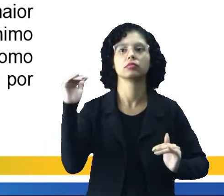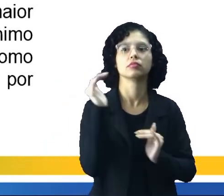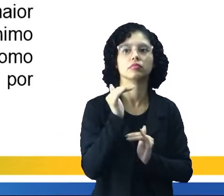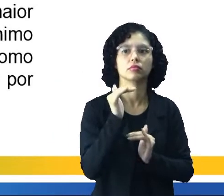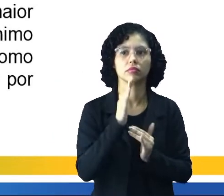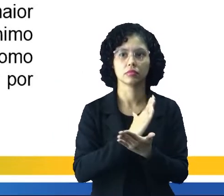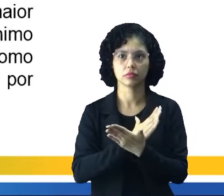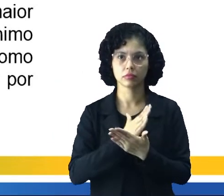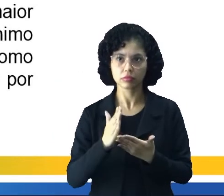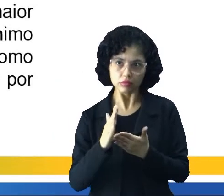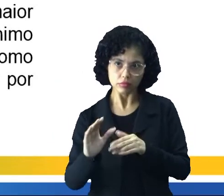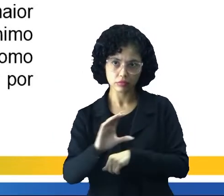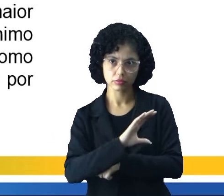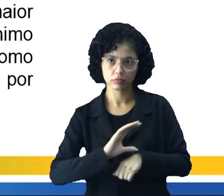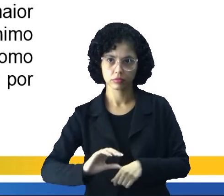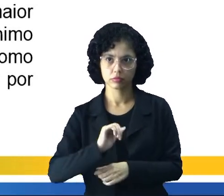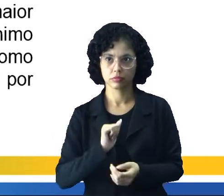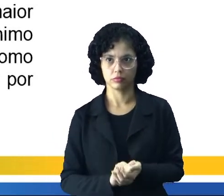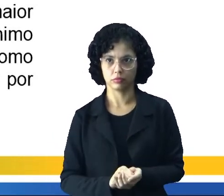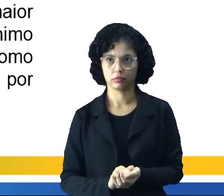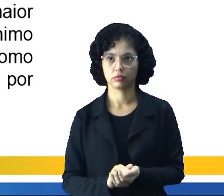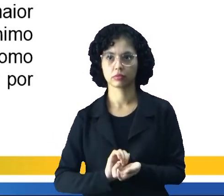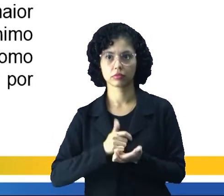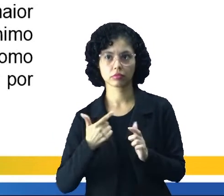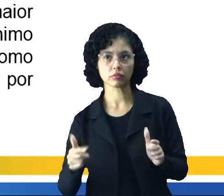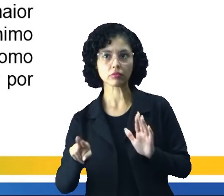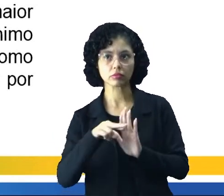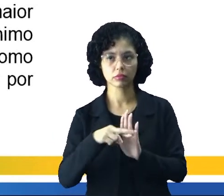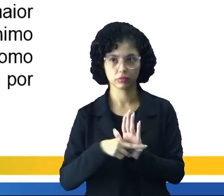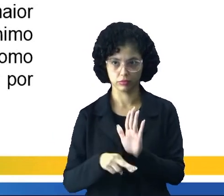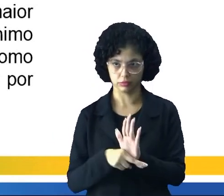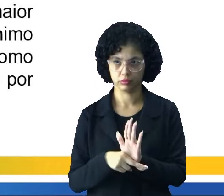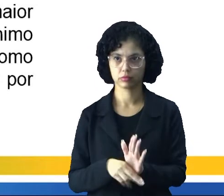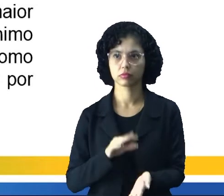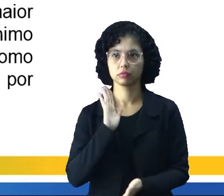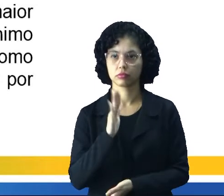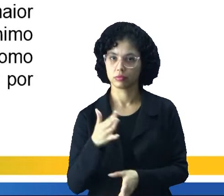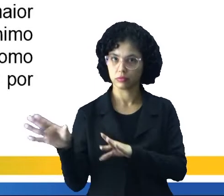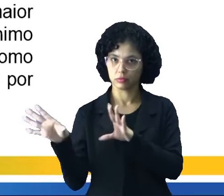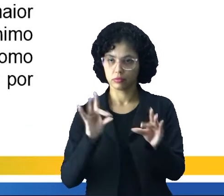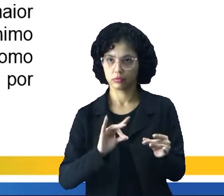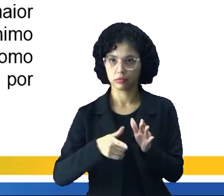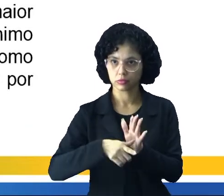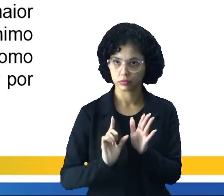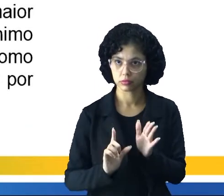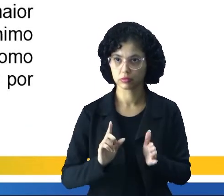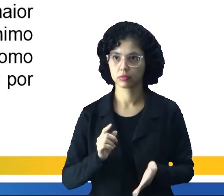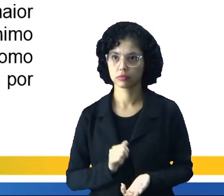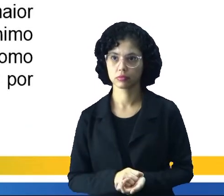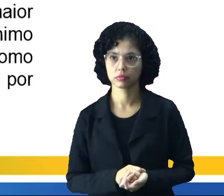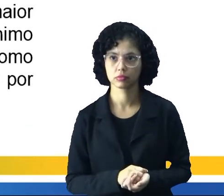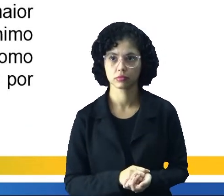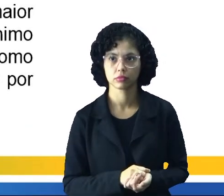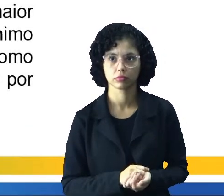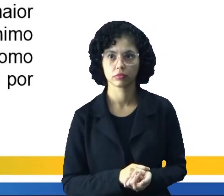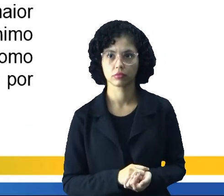Ele inicia ali, ó, Constituição de 88, norma de maior hierarquia. Então ele já retomou o termo anterior,